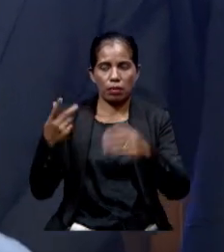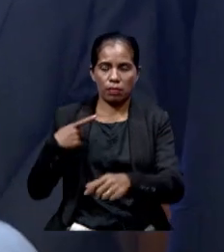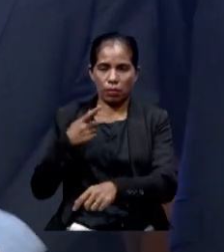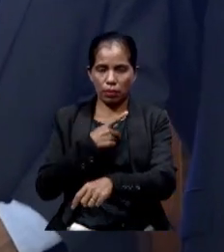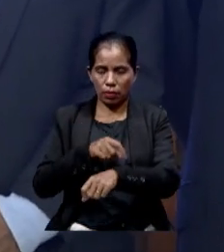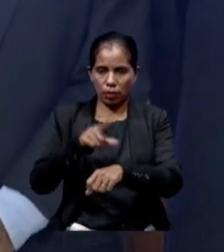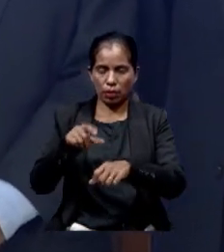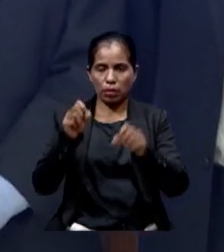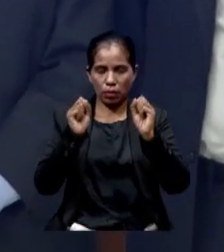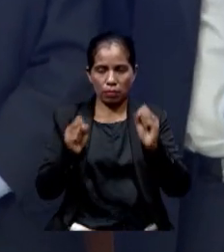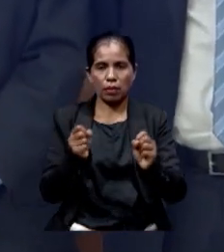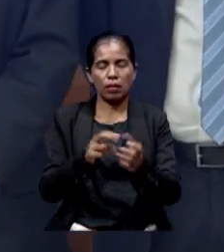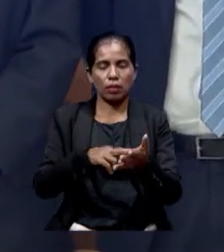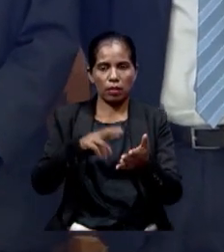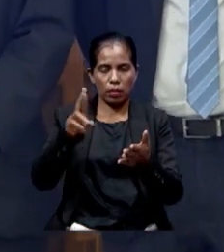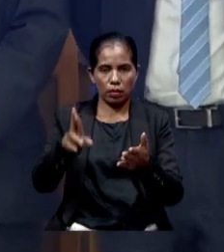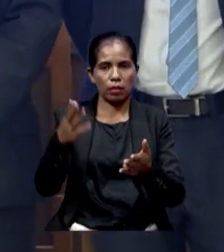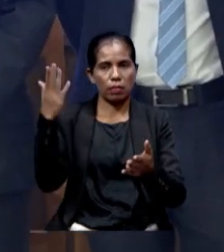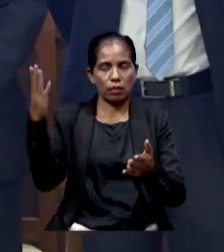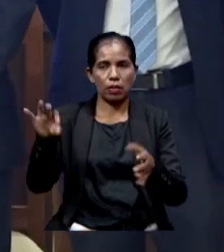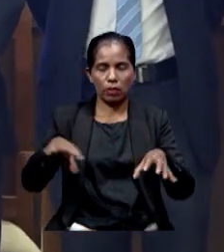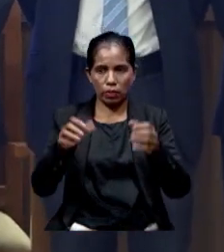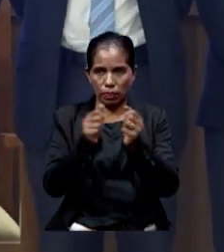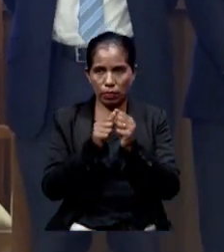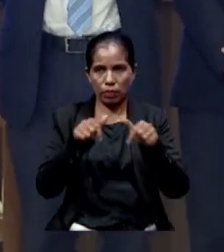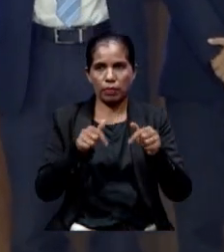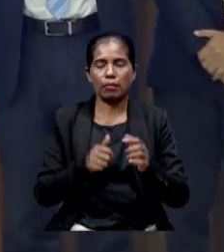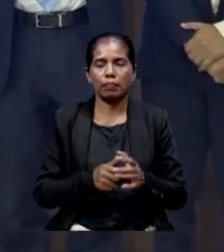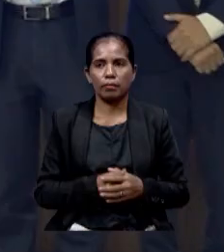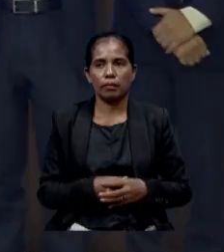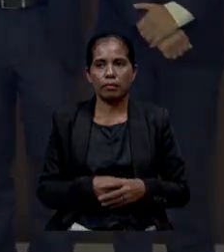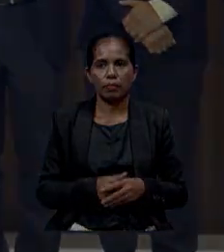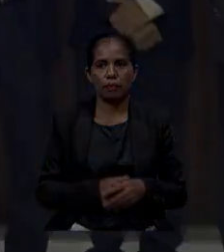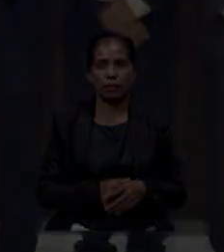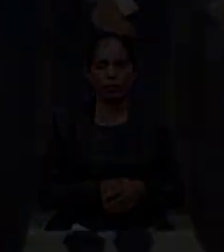no NEM pela Hala Ratificação para o Acordo NEM. Ader tis menis, Jemen.